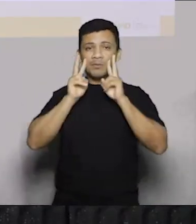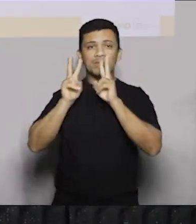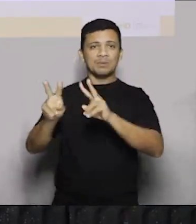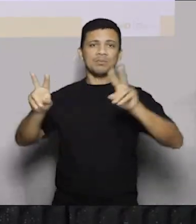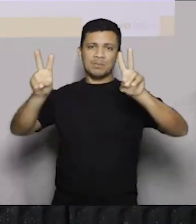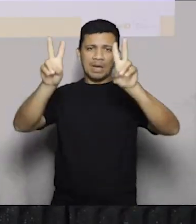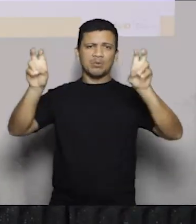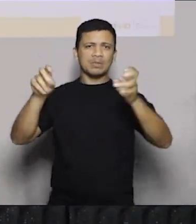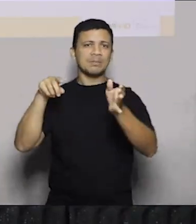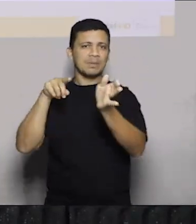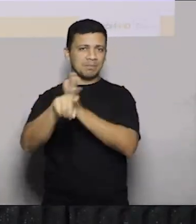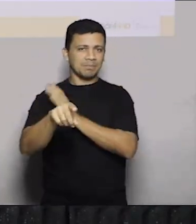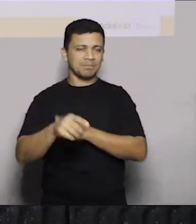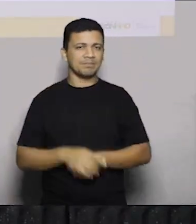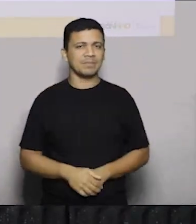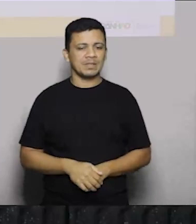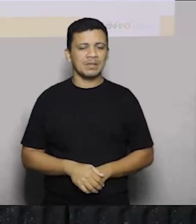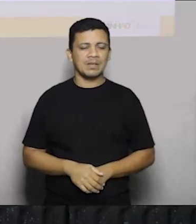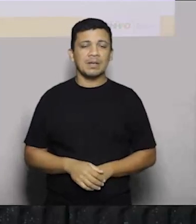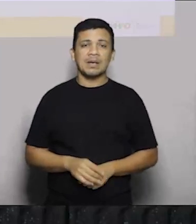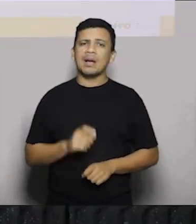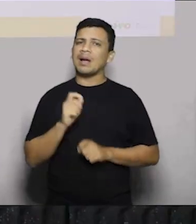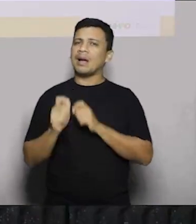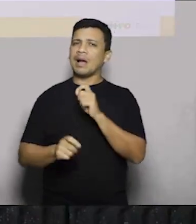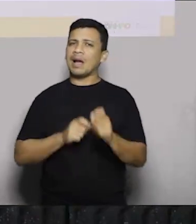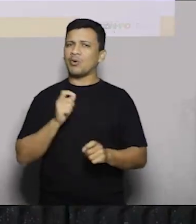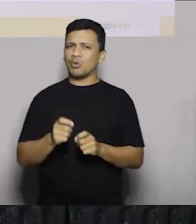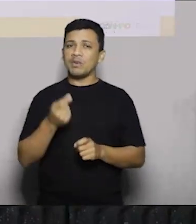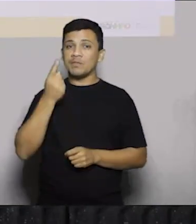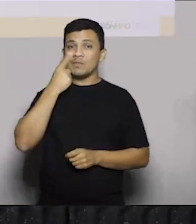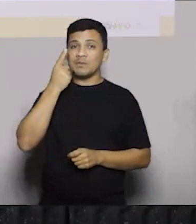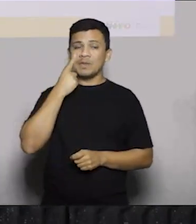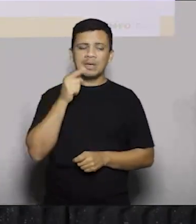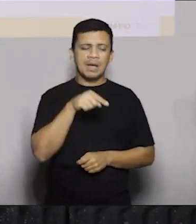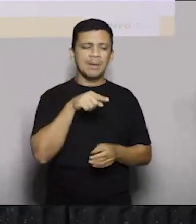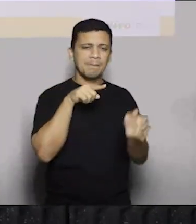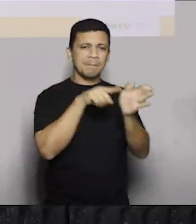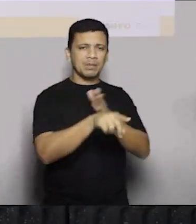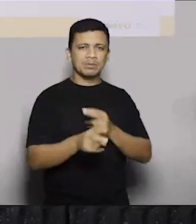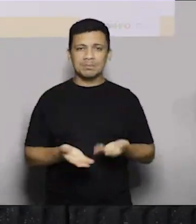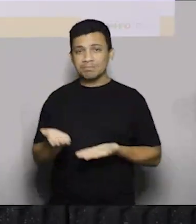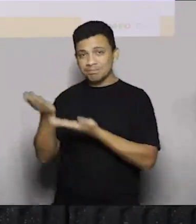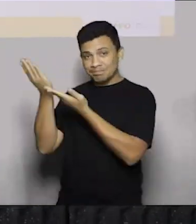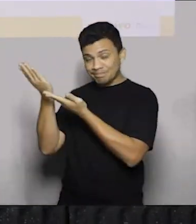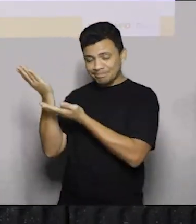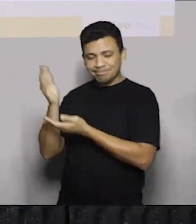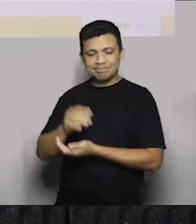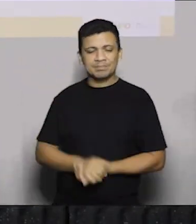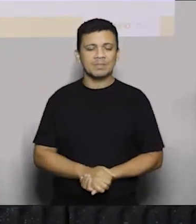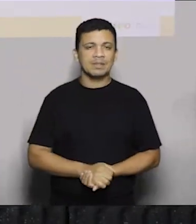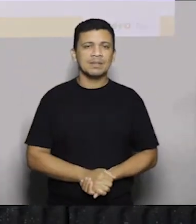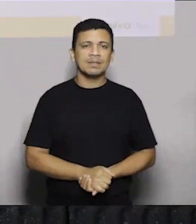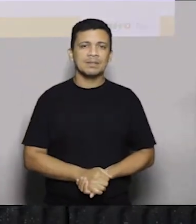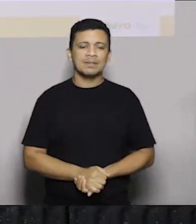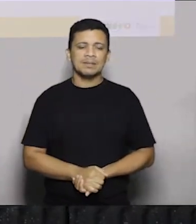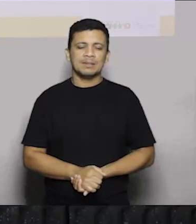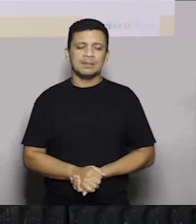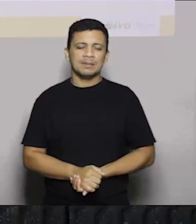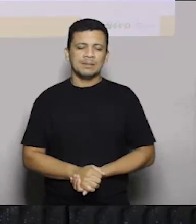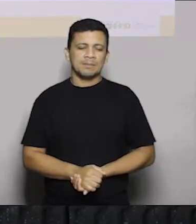questão. Agora o que é o comando da questão? O que vai ser perguntado? Vamos ler juntos? Vamos lá? A pergunta é a